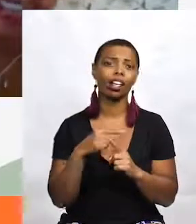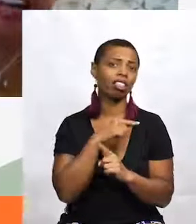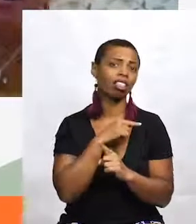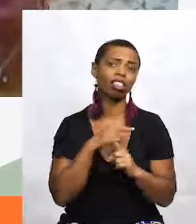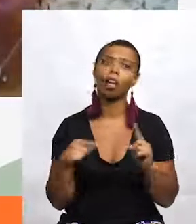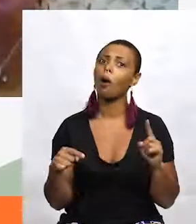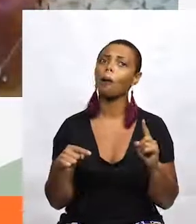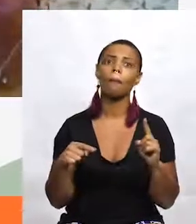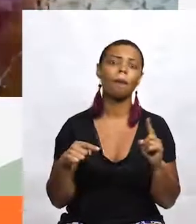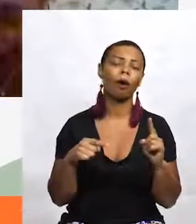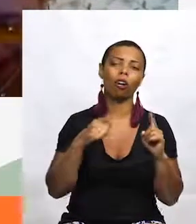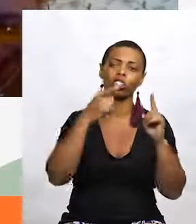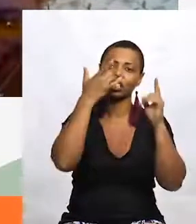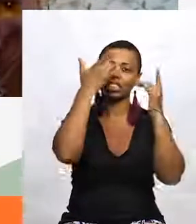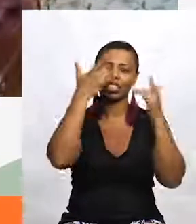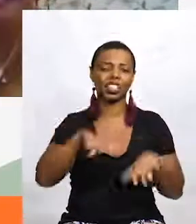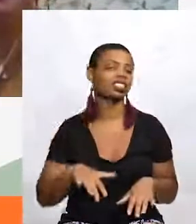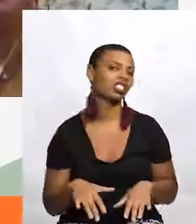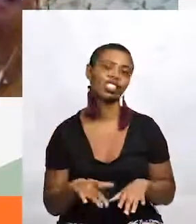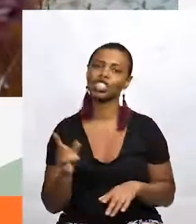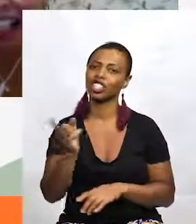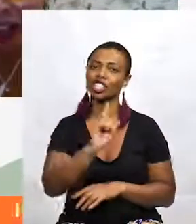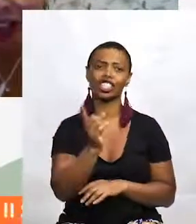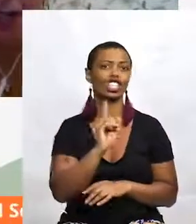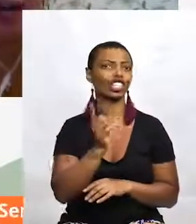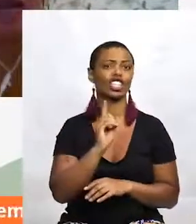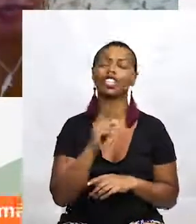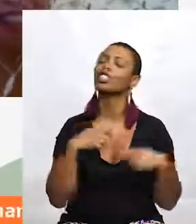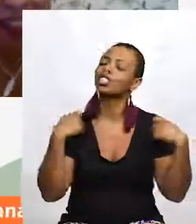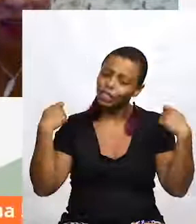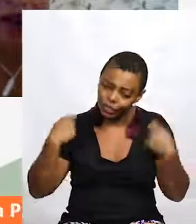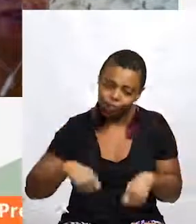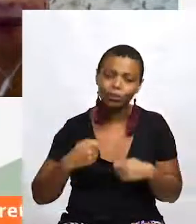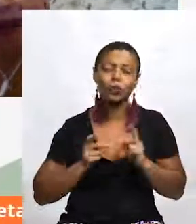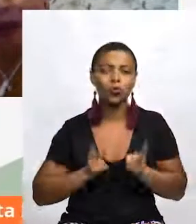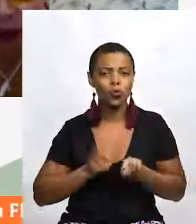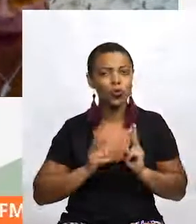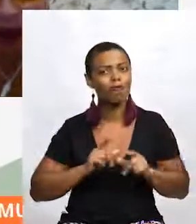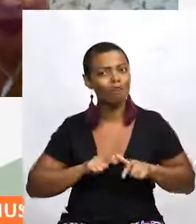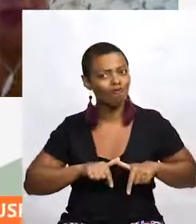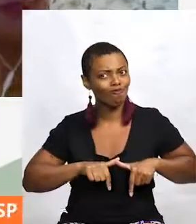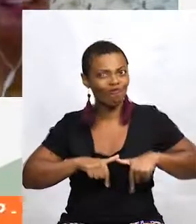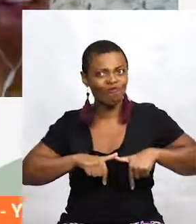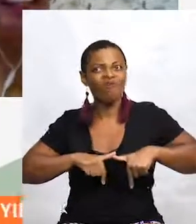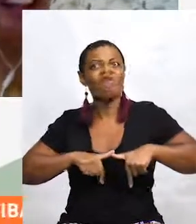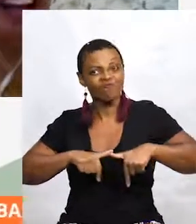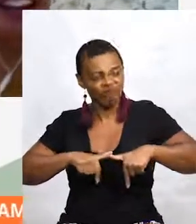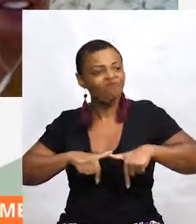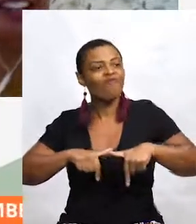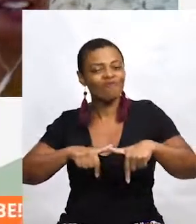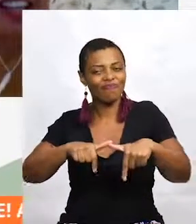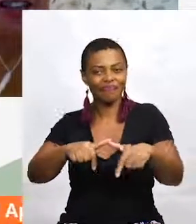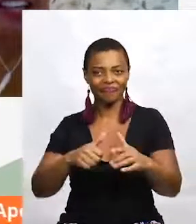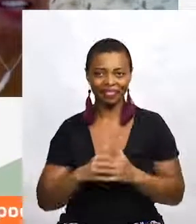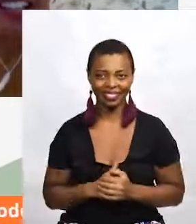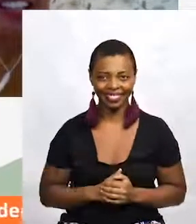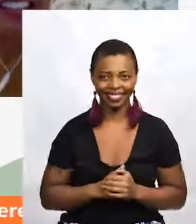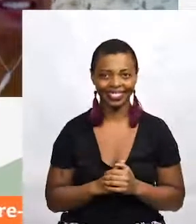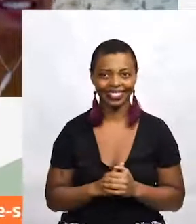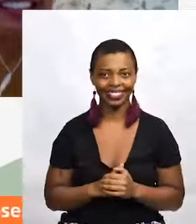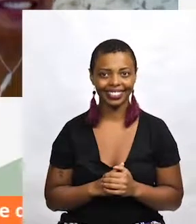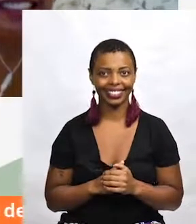cair. Não pode. A gente tem que continuar mantendo a bola para o alto. Agora eu tenho